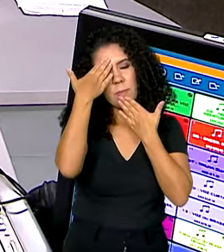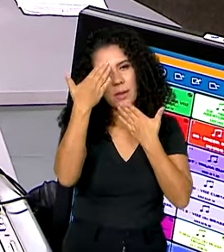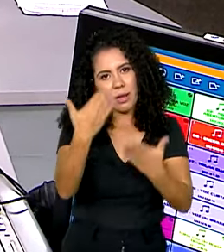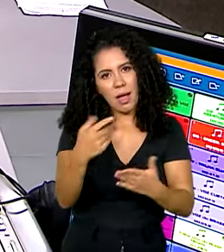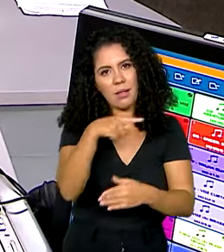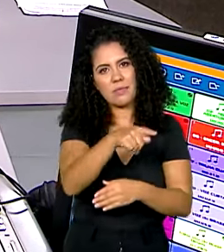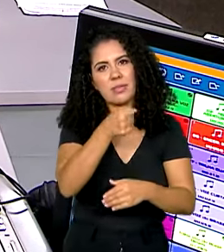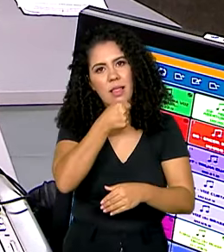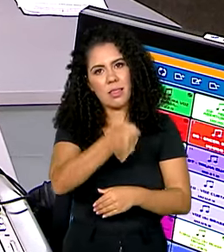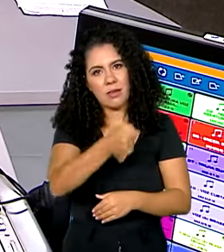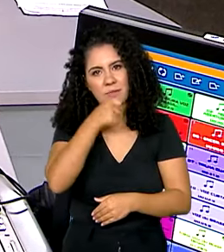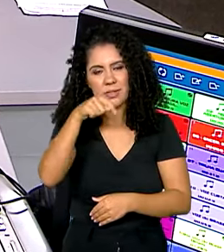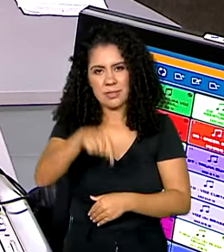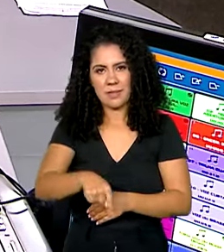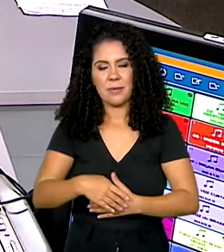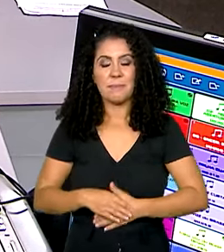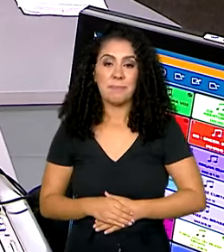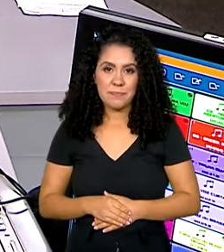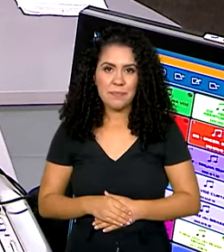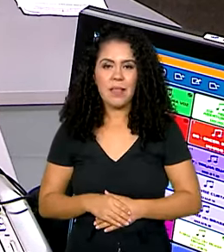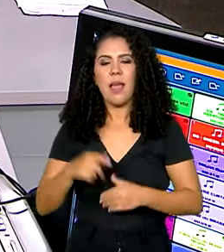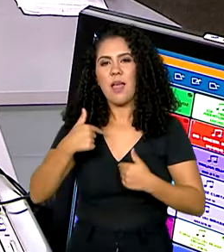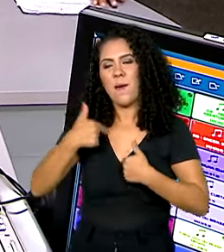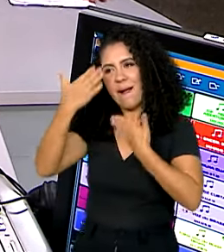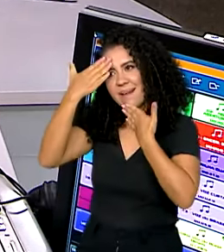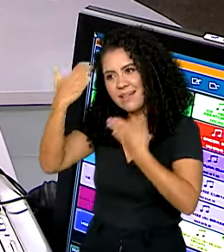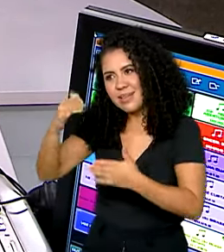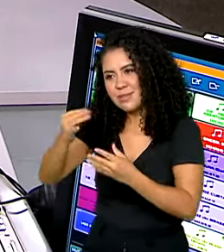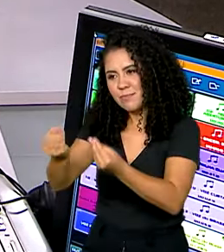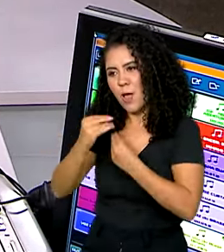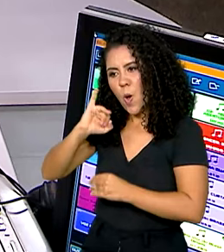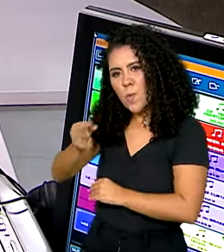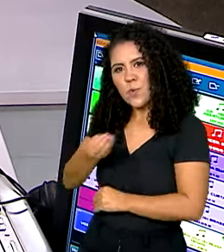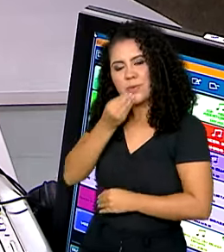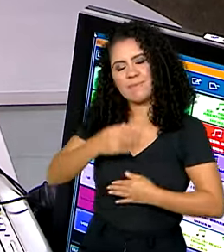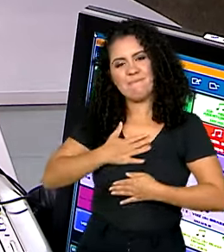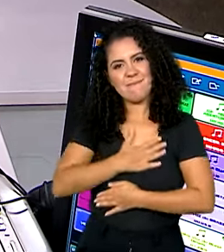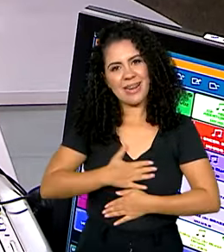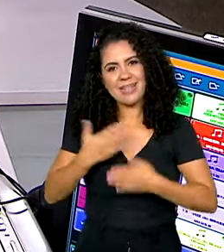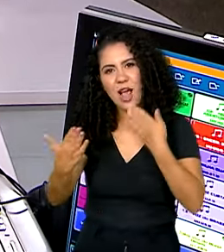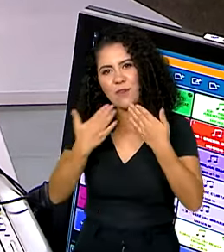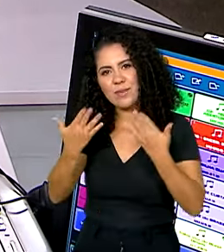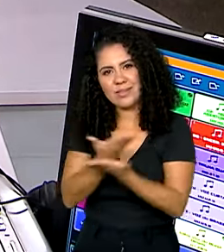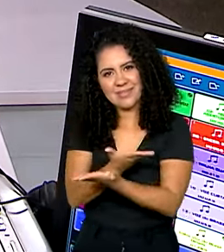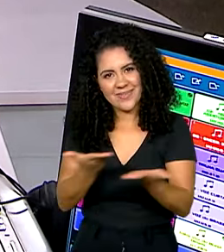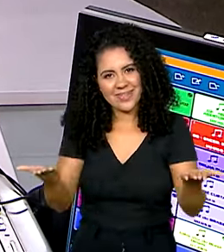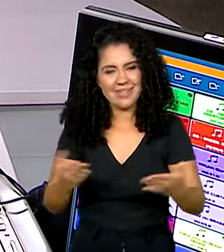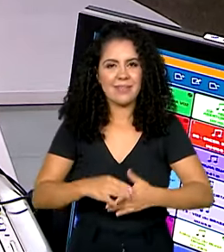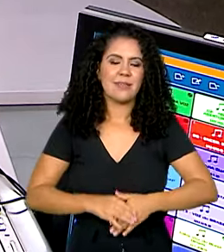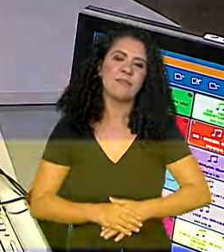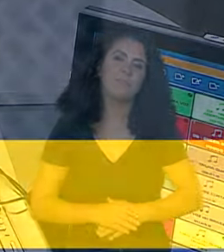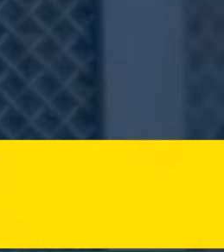entrevista à Voz do Brasil. Eu que agradeço a oportunidade, foi um grande prazer poder conversar com vocês.